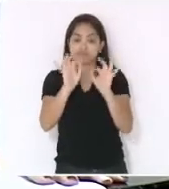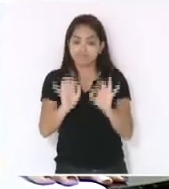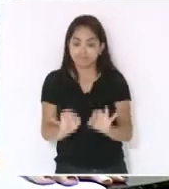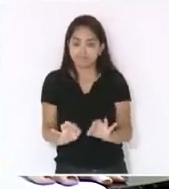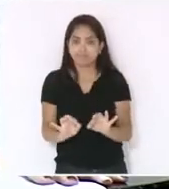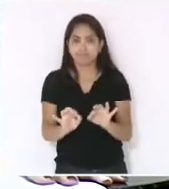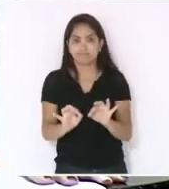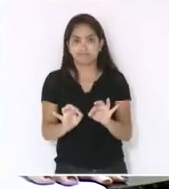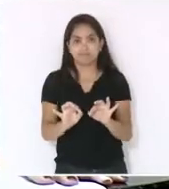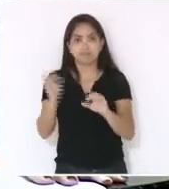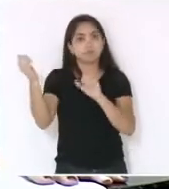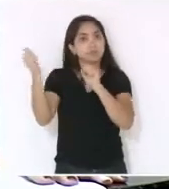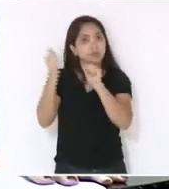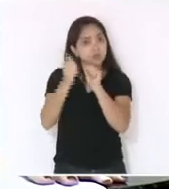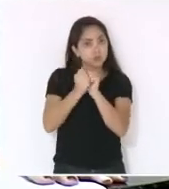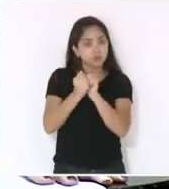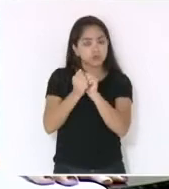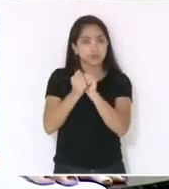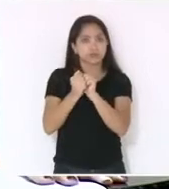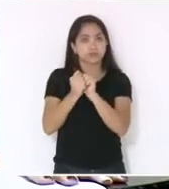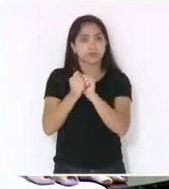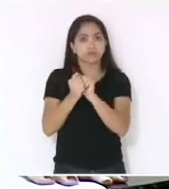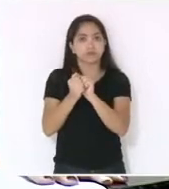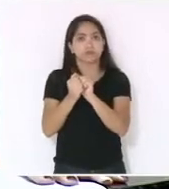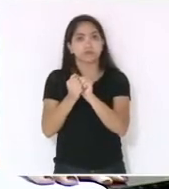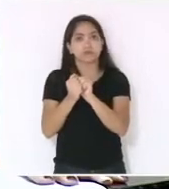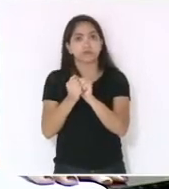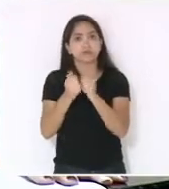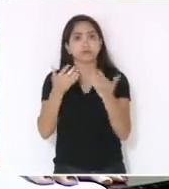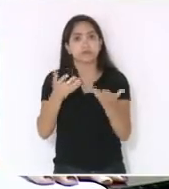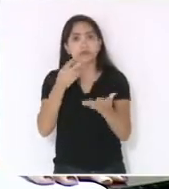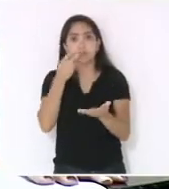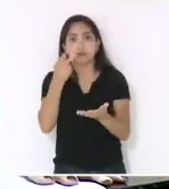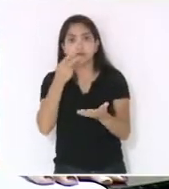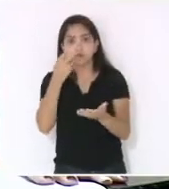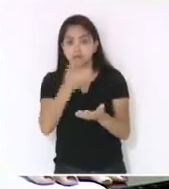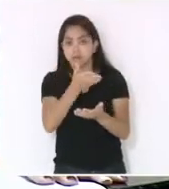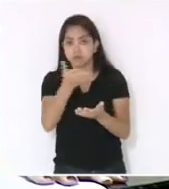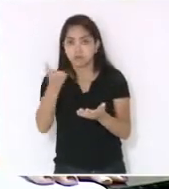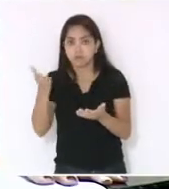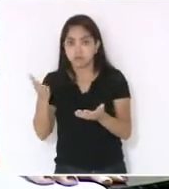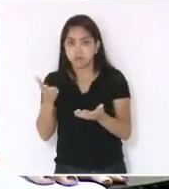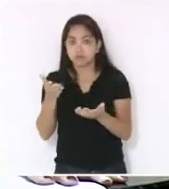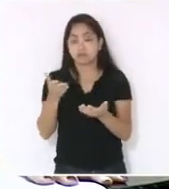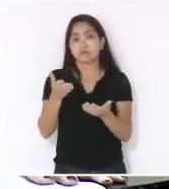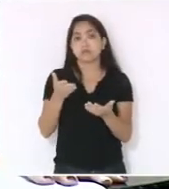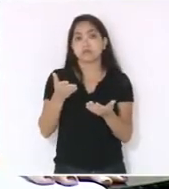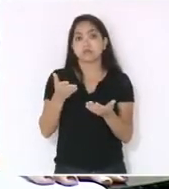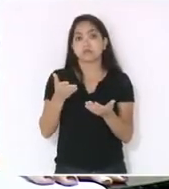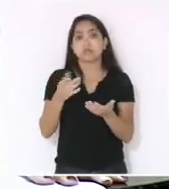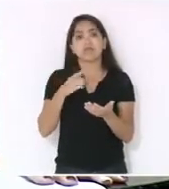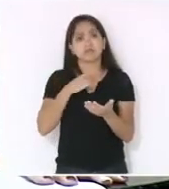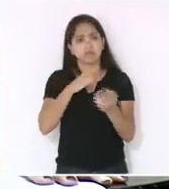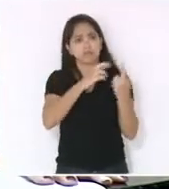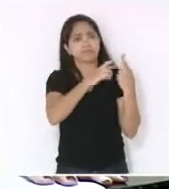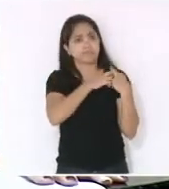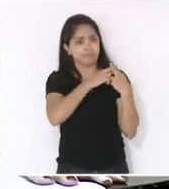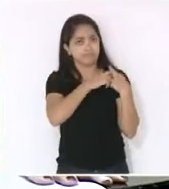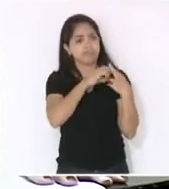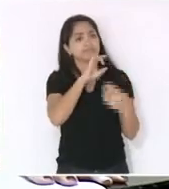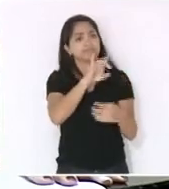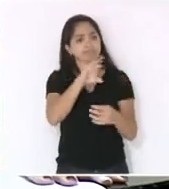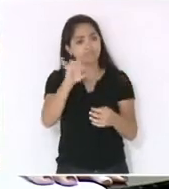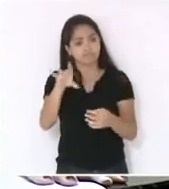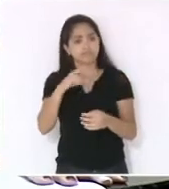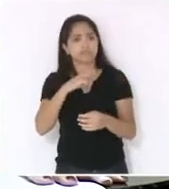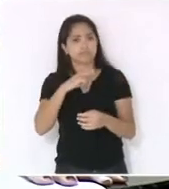que Ele está do nosso lado. Quero dizer a todos que todos têm uma responsabilidade e que